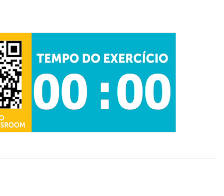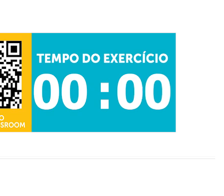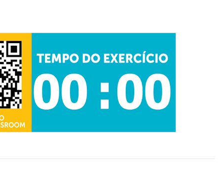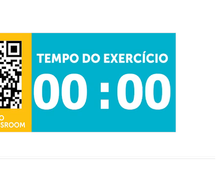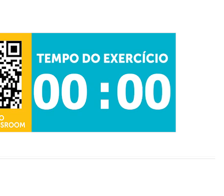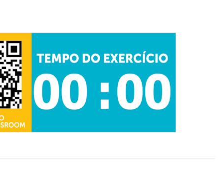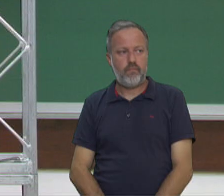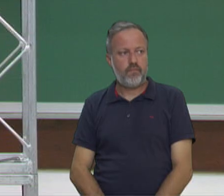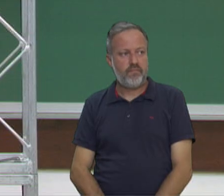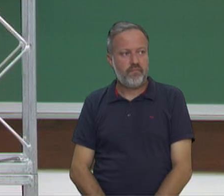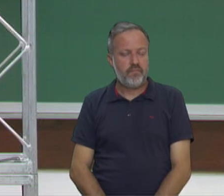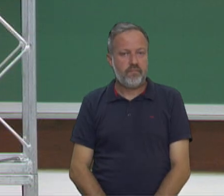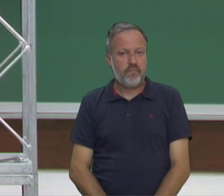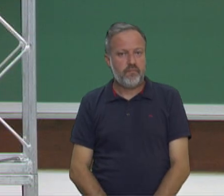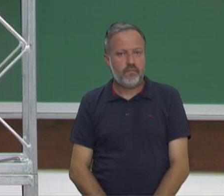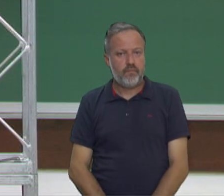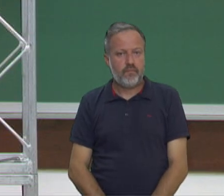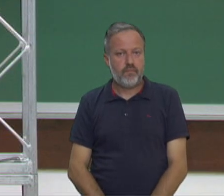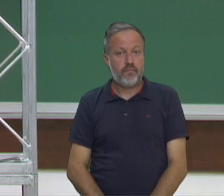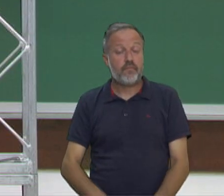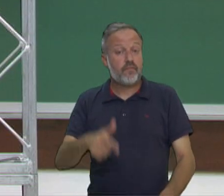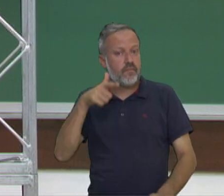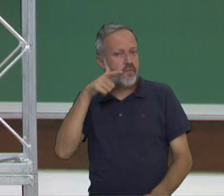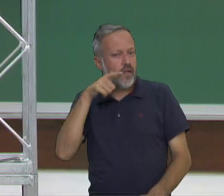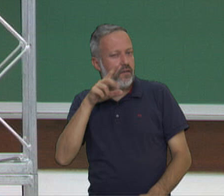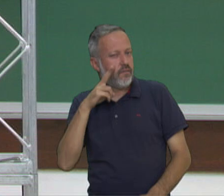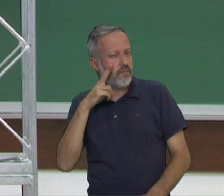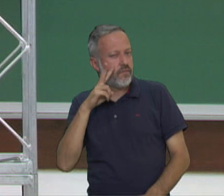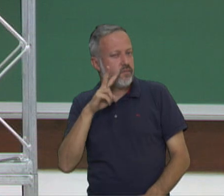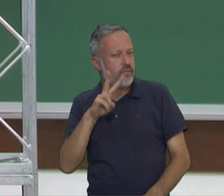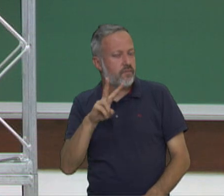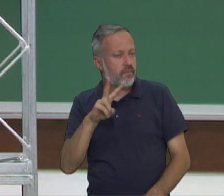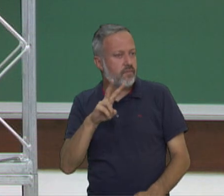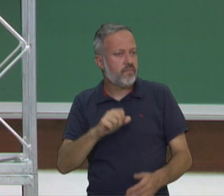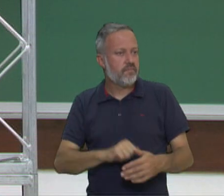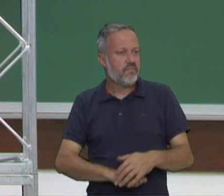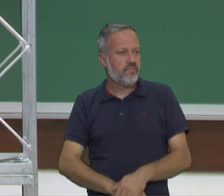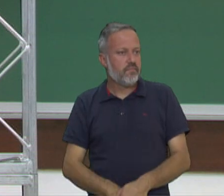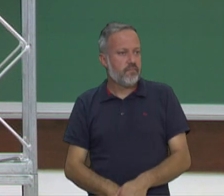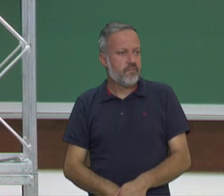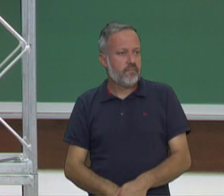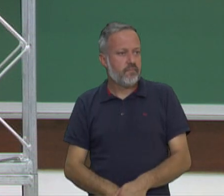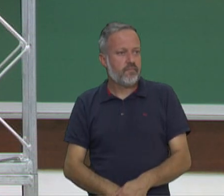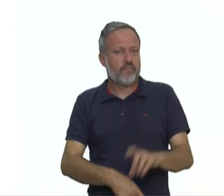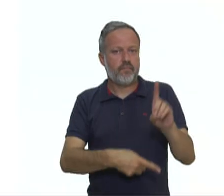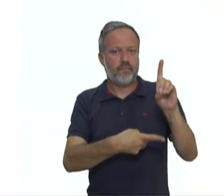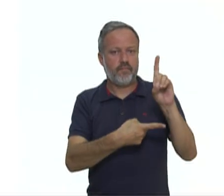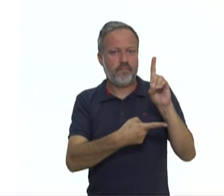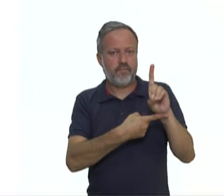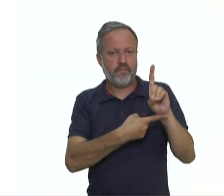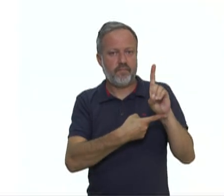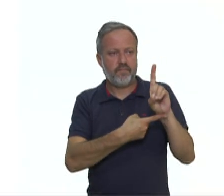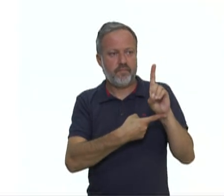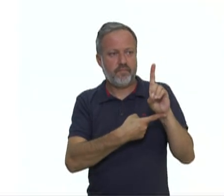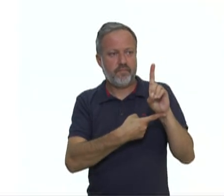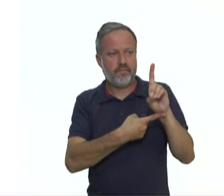Isso aí, gente. De novo a nossa flechinha para responder. Olá? gases nobres, né? Eles são